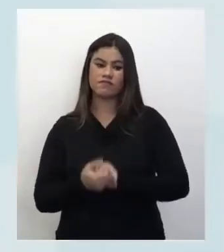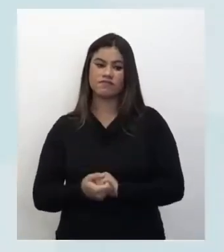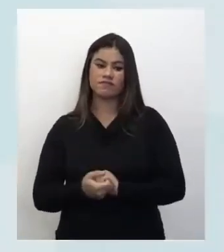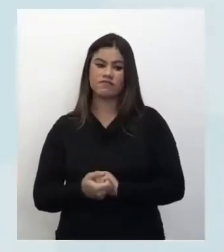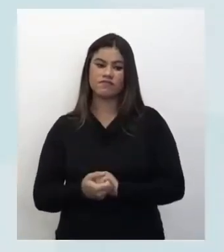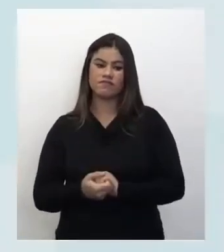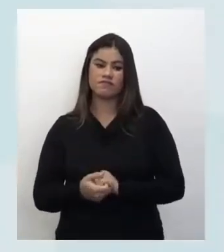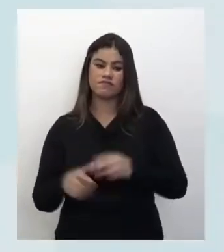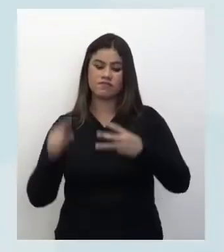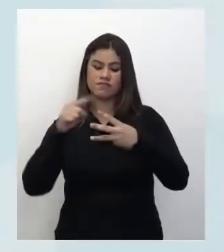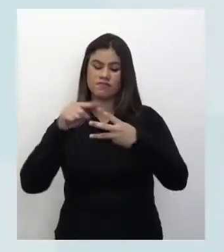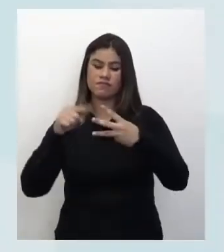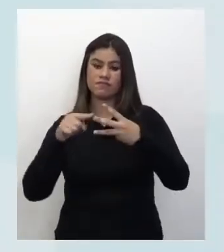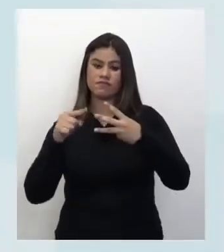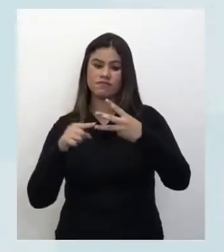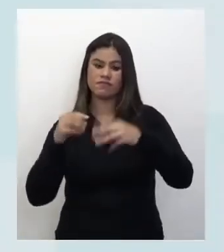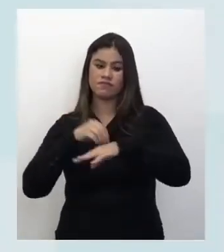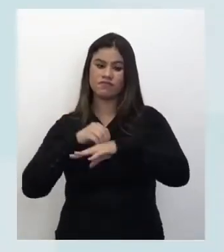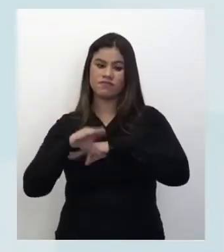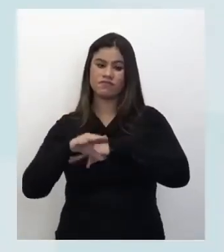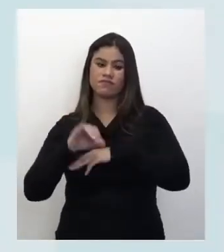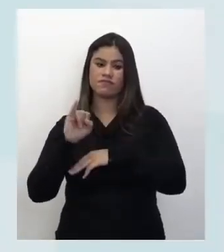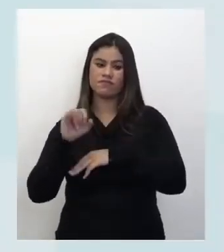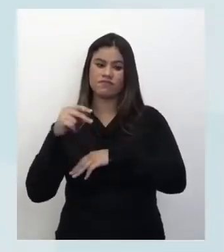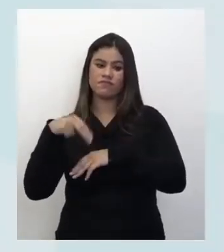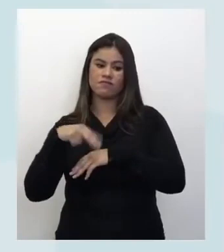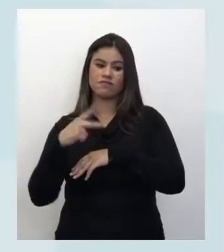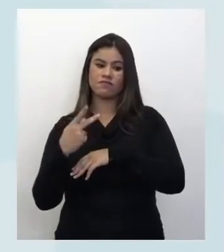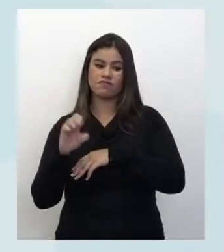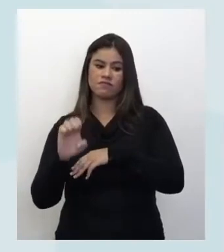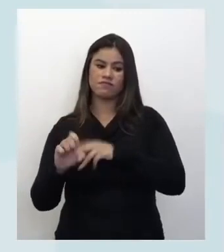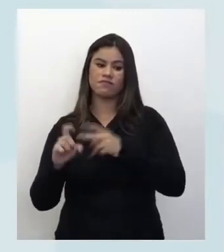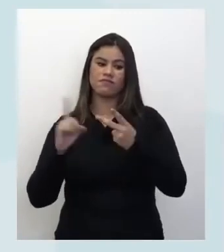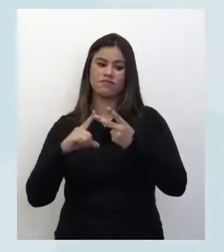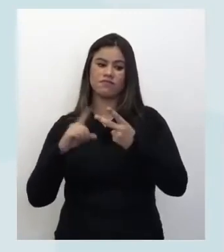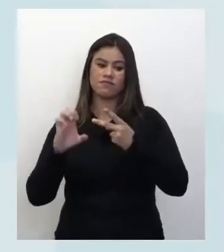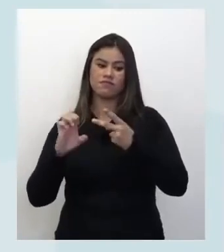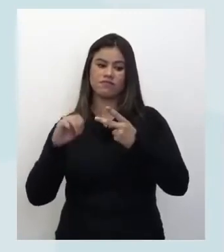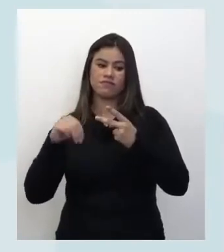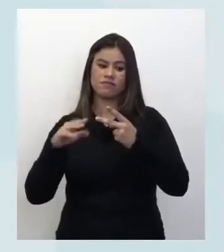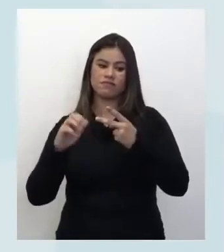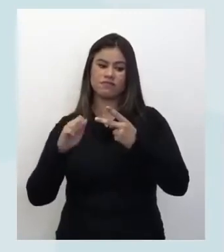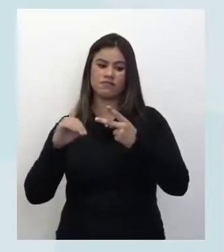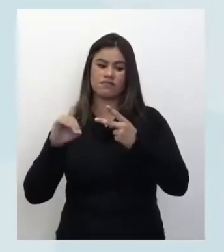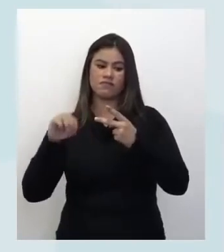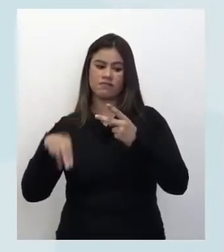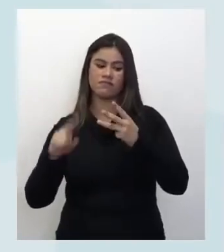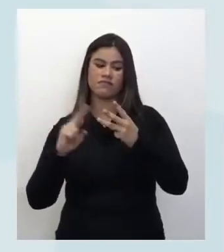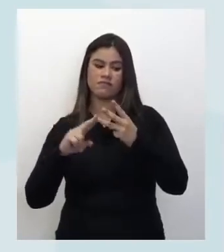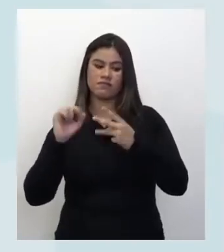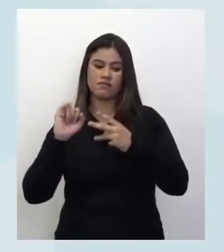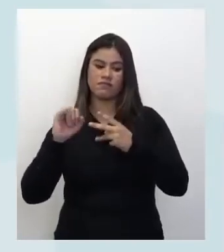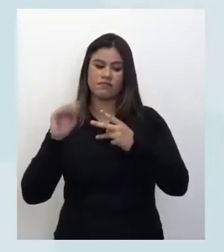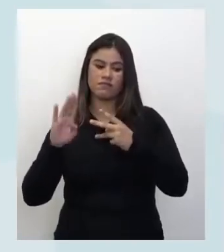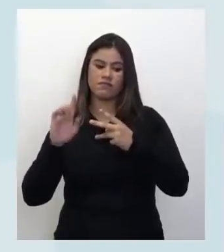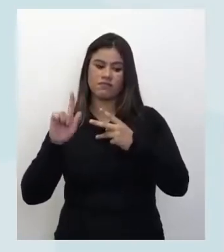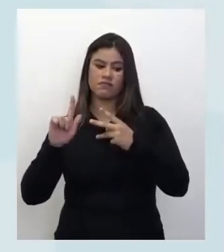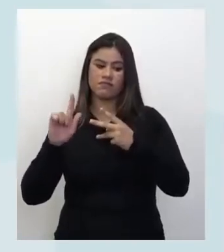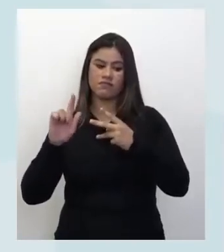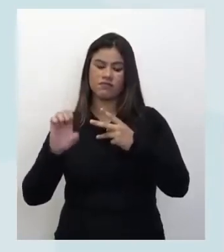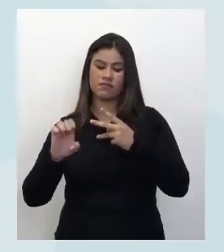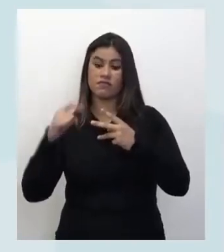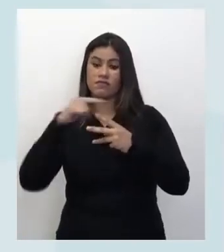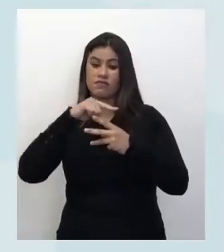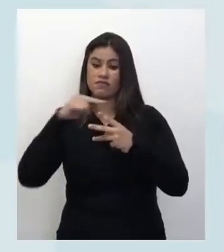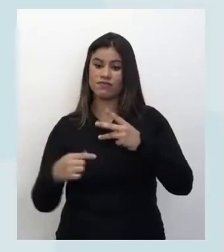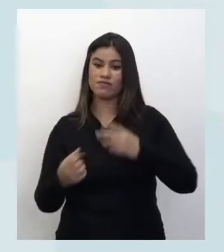de 3 indicações, que é o INPE, né, o Instituto Nacional de Pesquisas Espaciais, o CEMADEM e o IBGE, que trazem aí